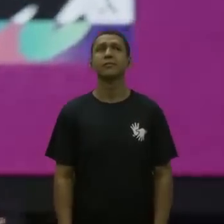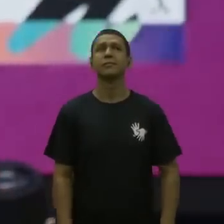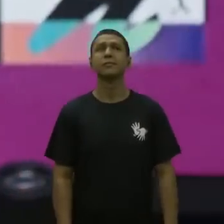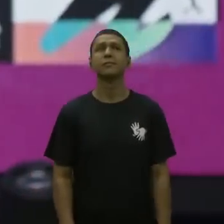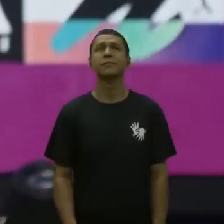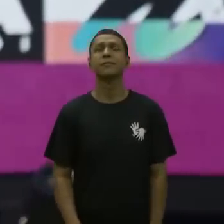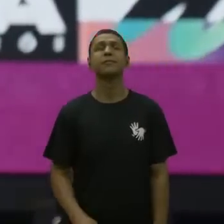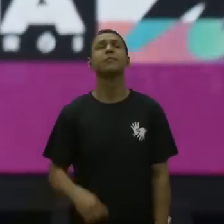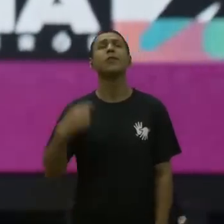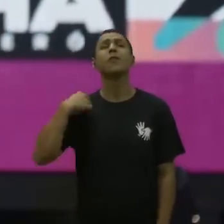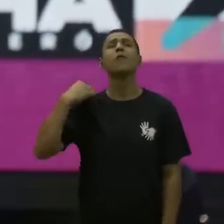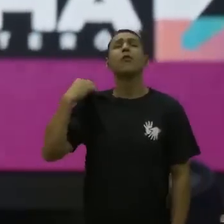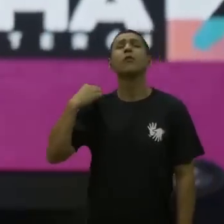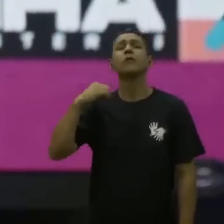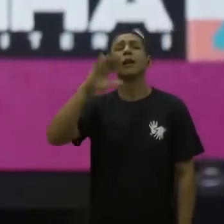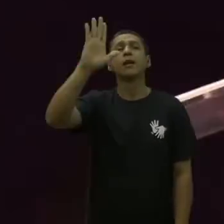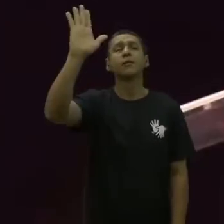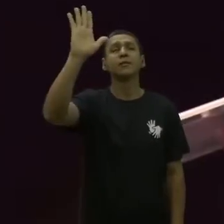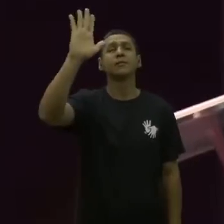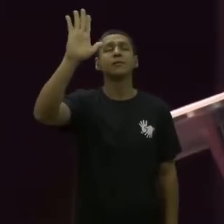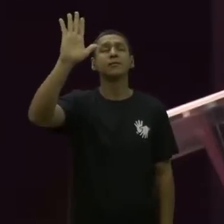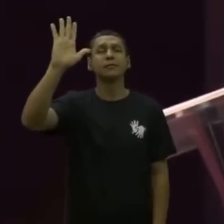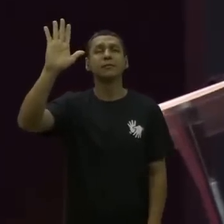Cadê todos os voluntários dessa igreja? Levanta a mão.